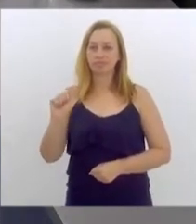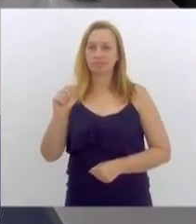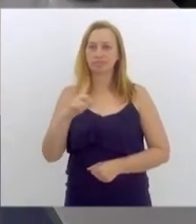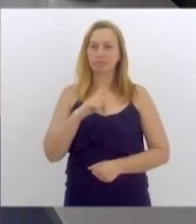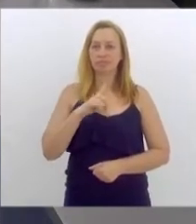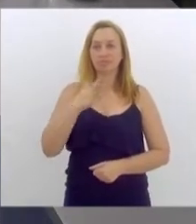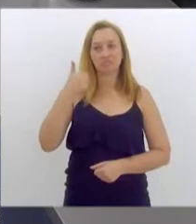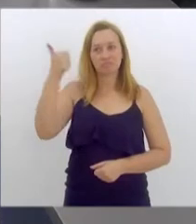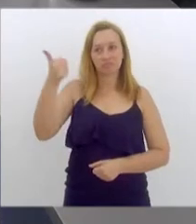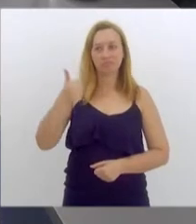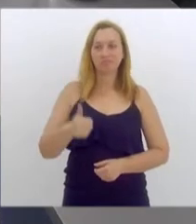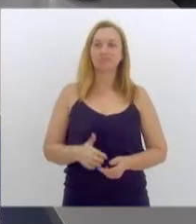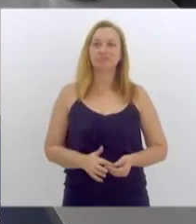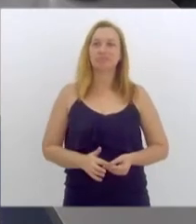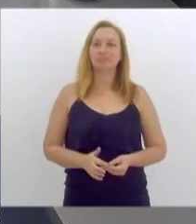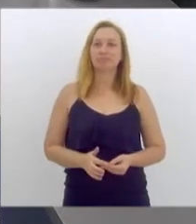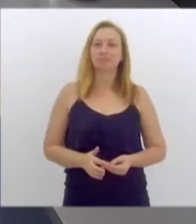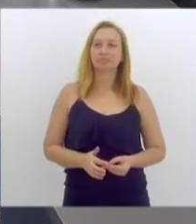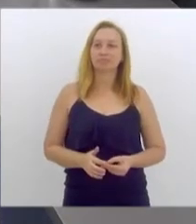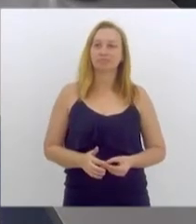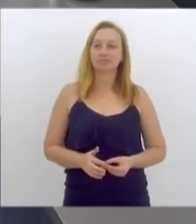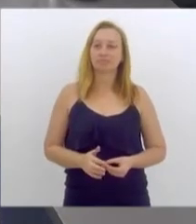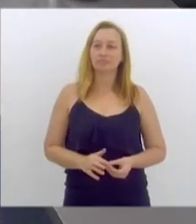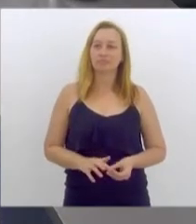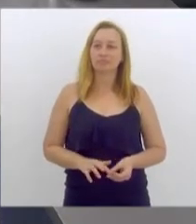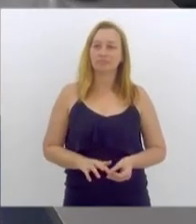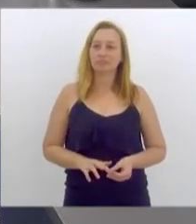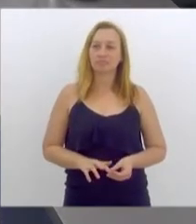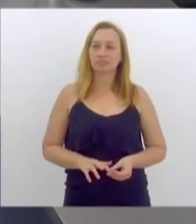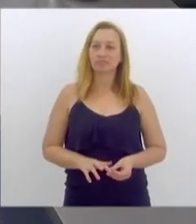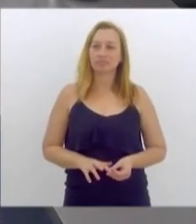melhor é